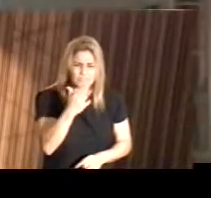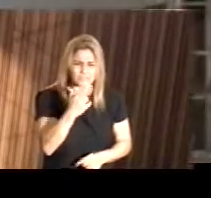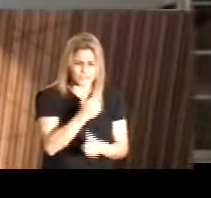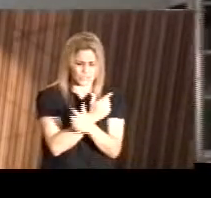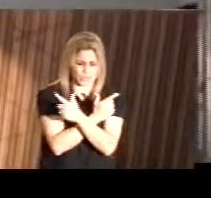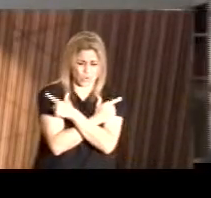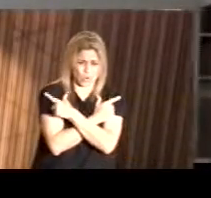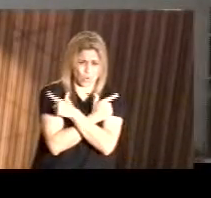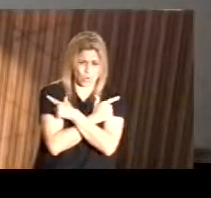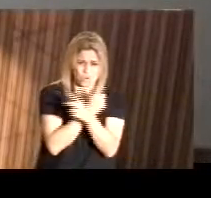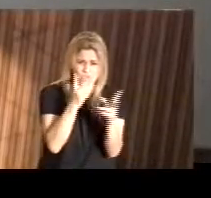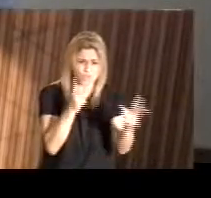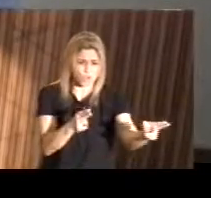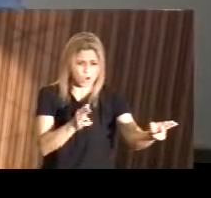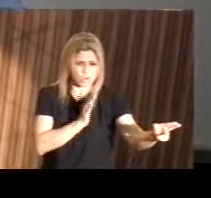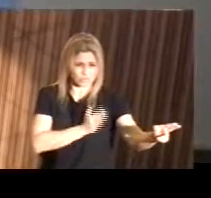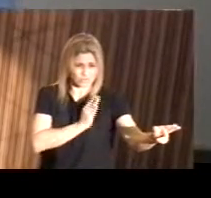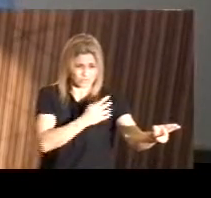Ló?